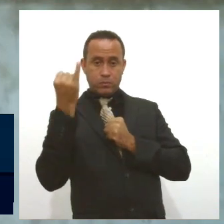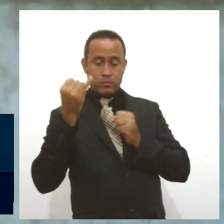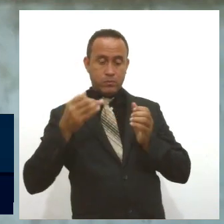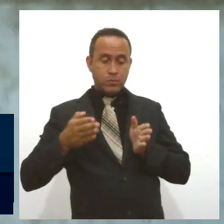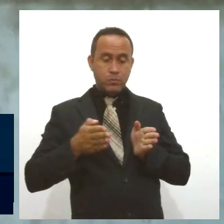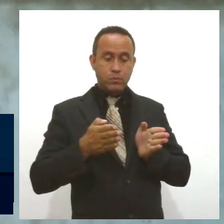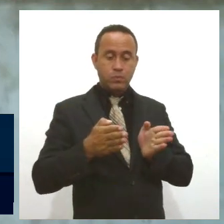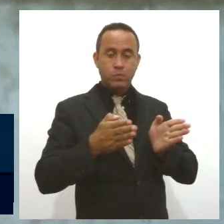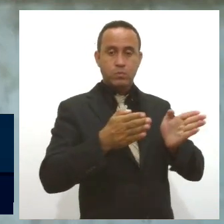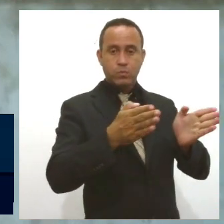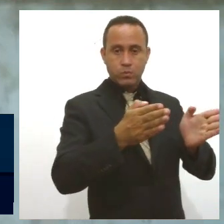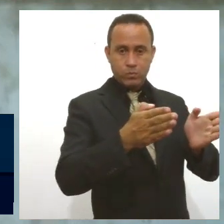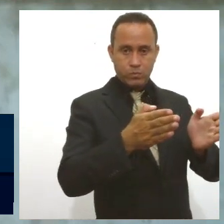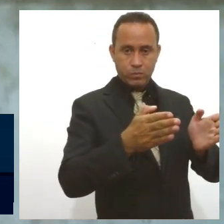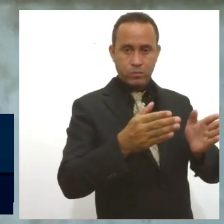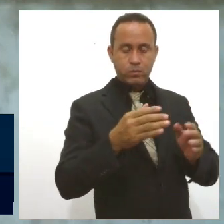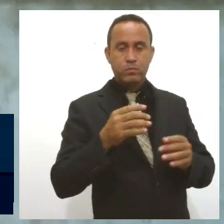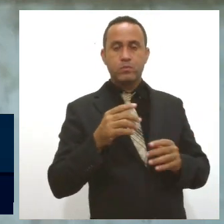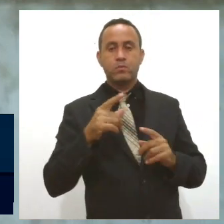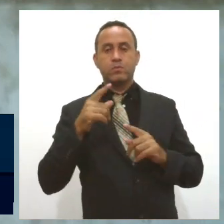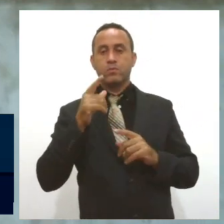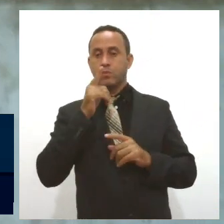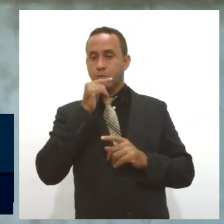rio com uma vazão